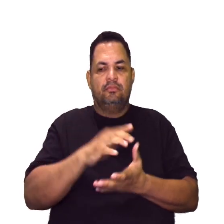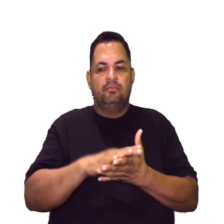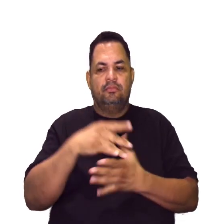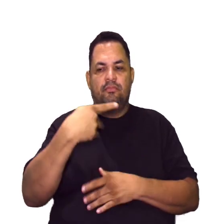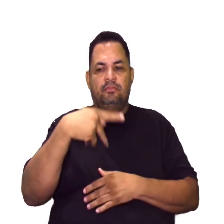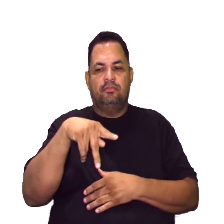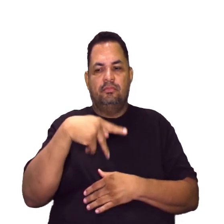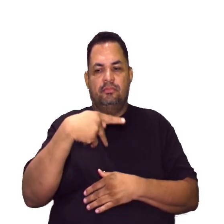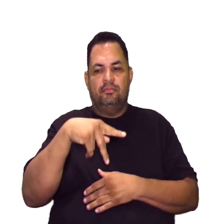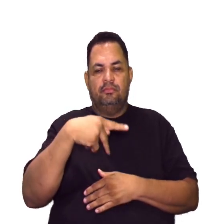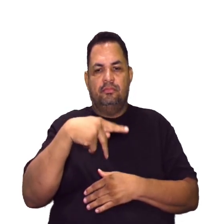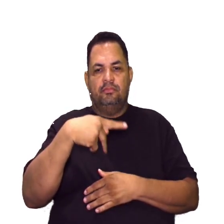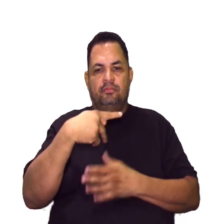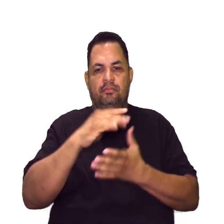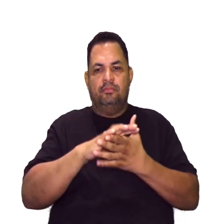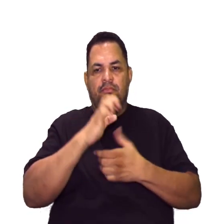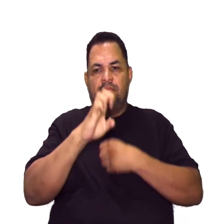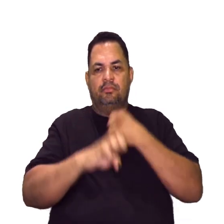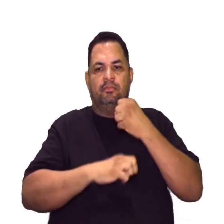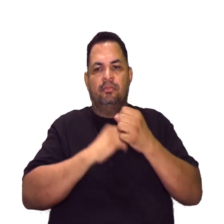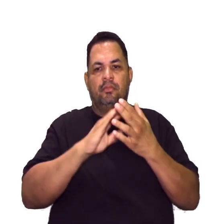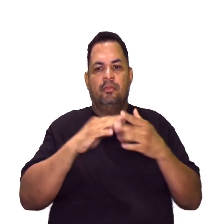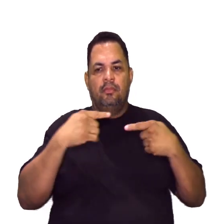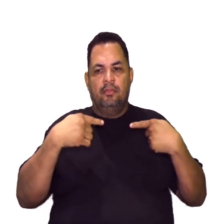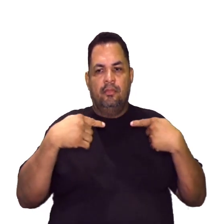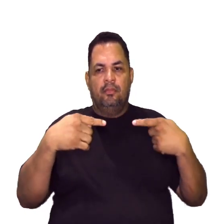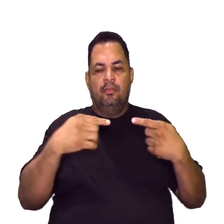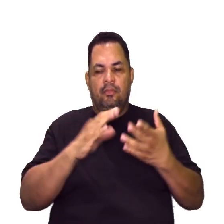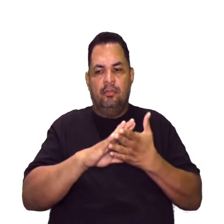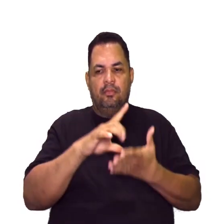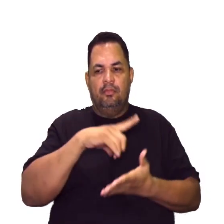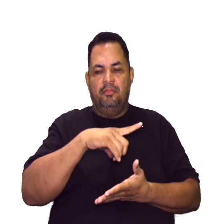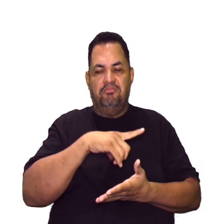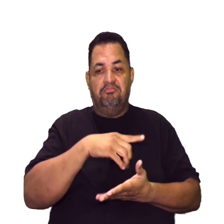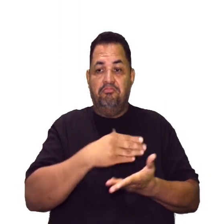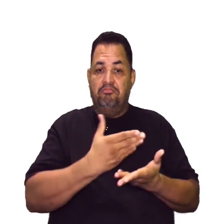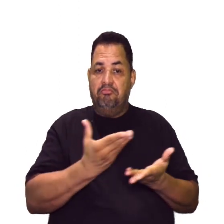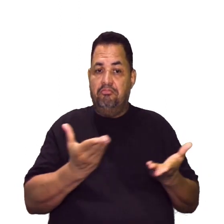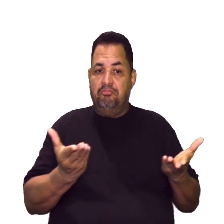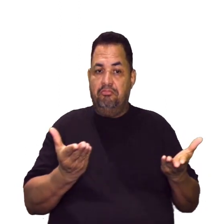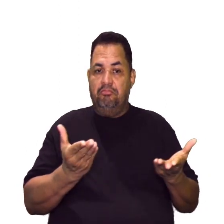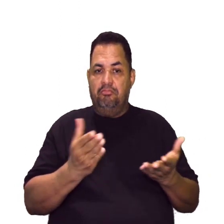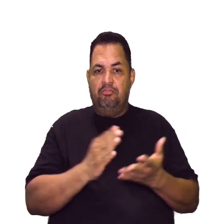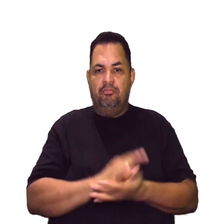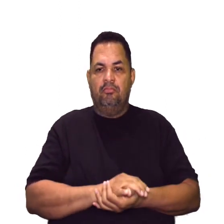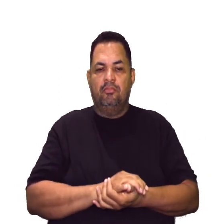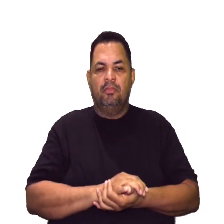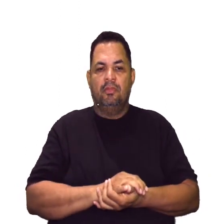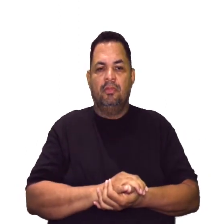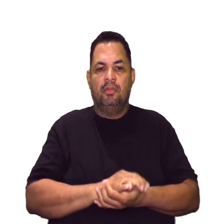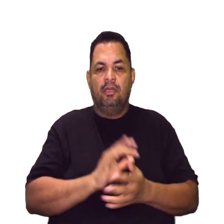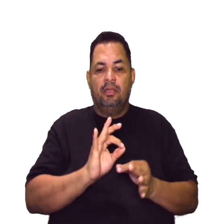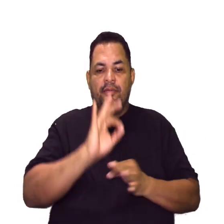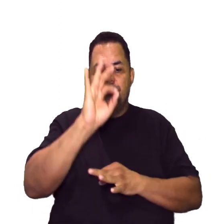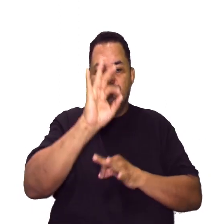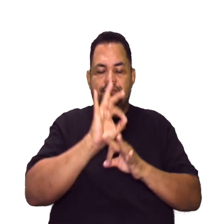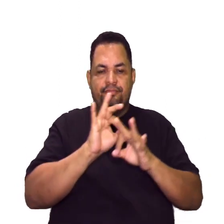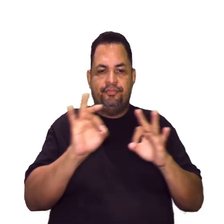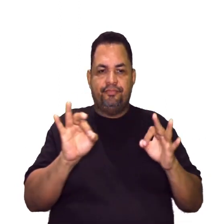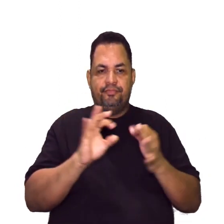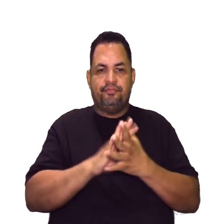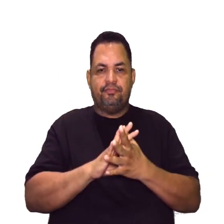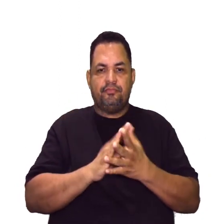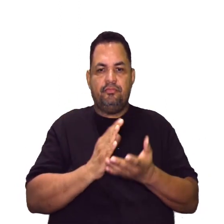possui par de elétrons emparelhados disponíveis, a geometria